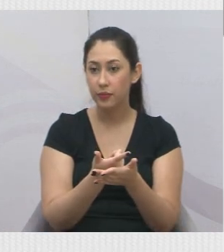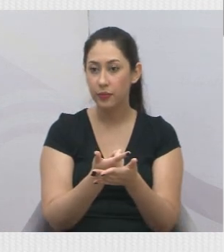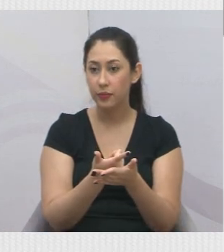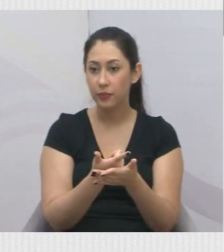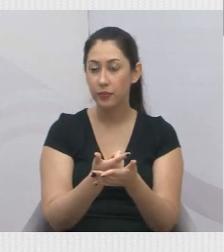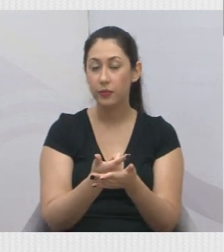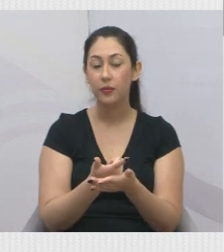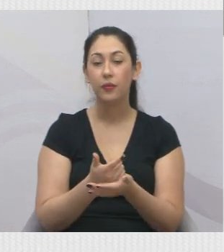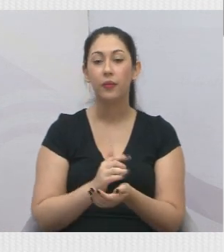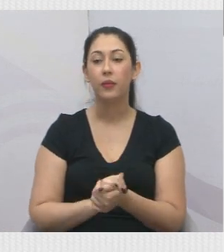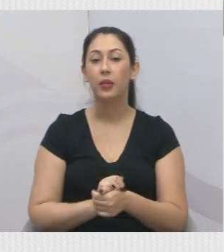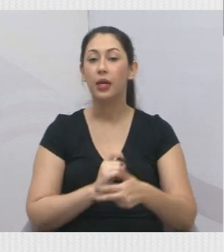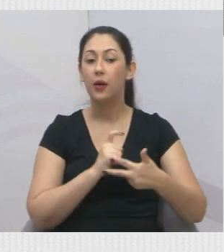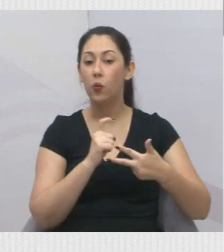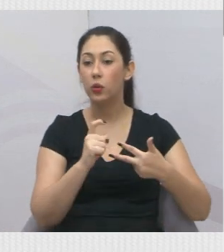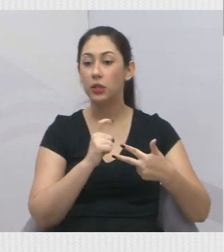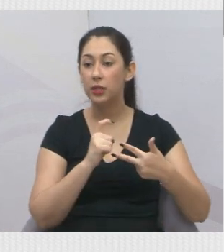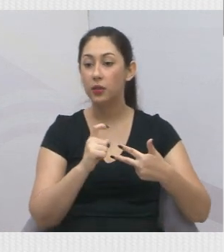gerou-se